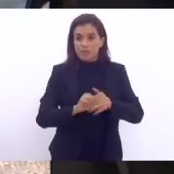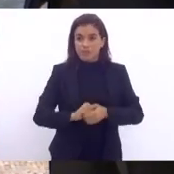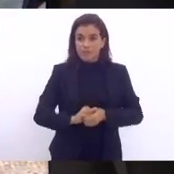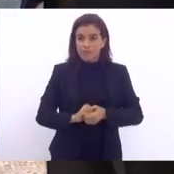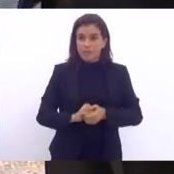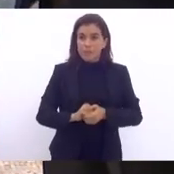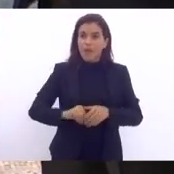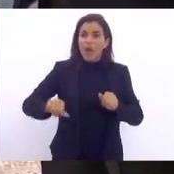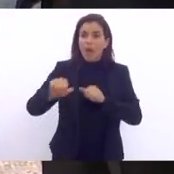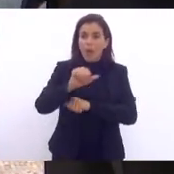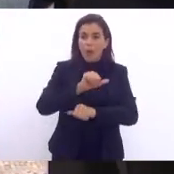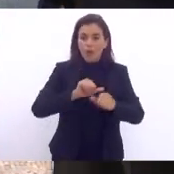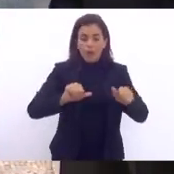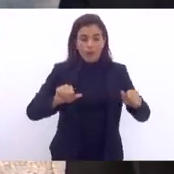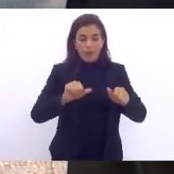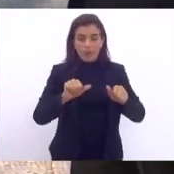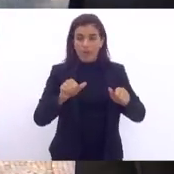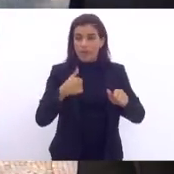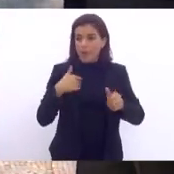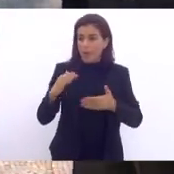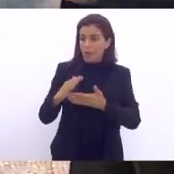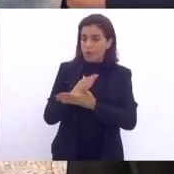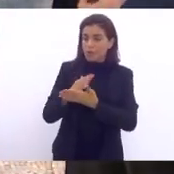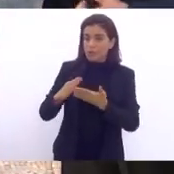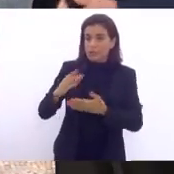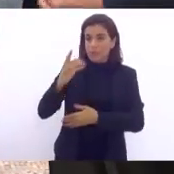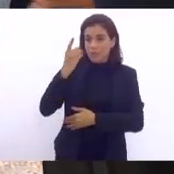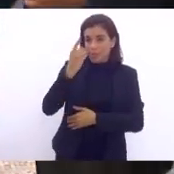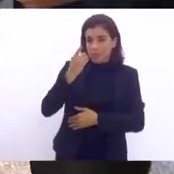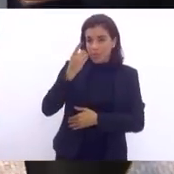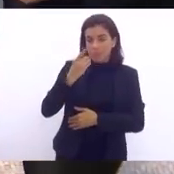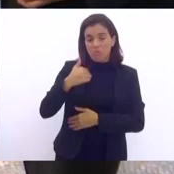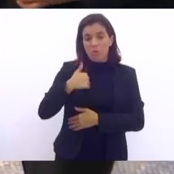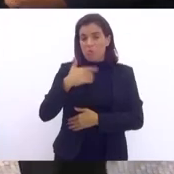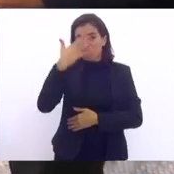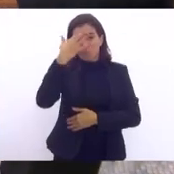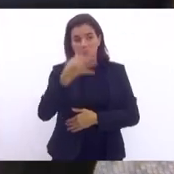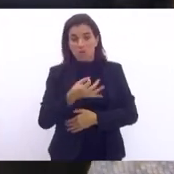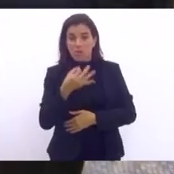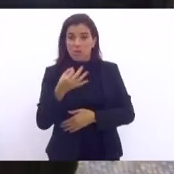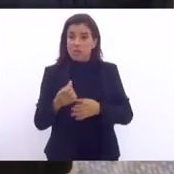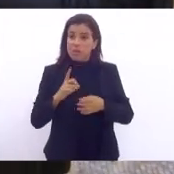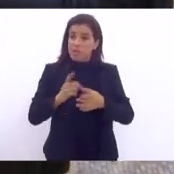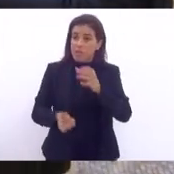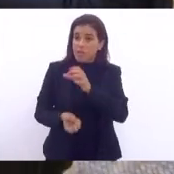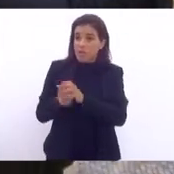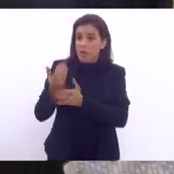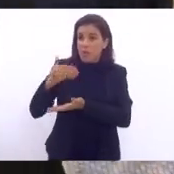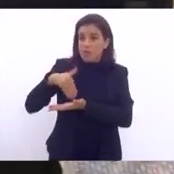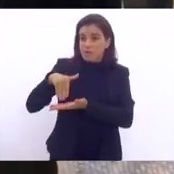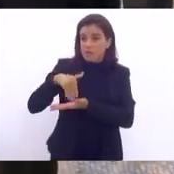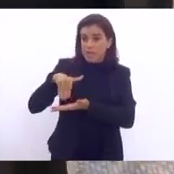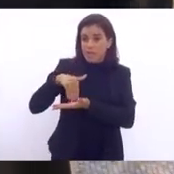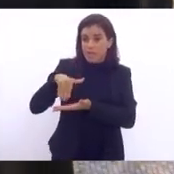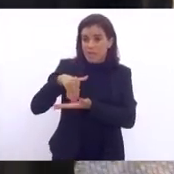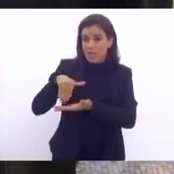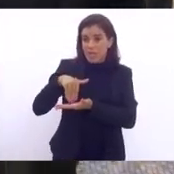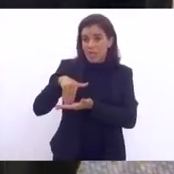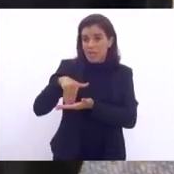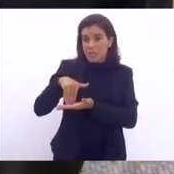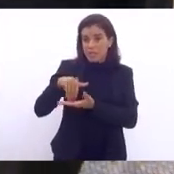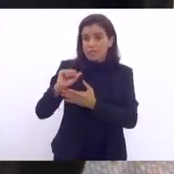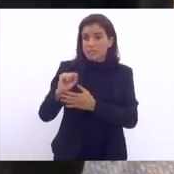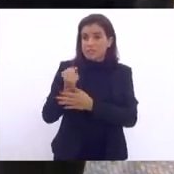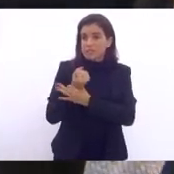não tenho esse entendimento que ter uma Secretaria de Segurança, por si só, vai garantir a integração